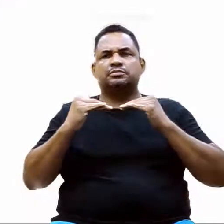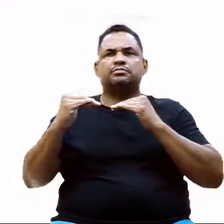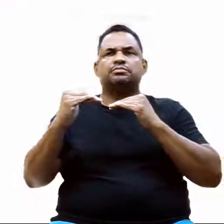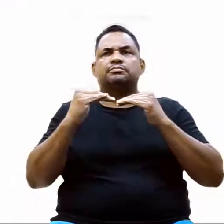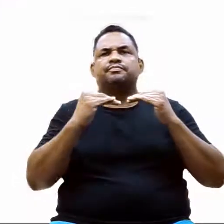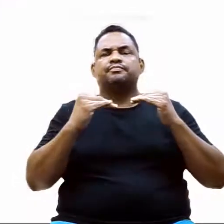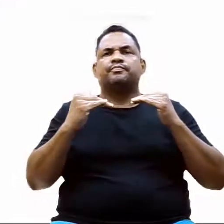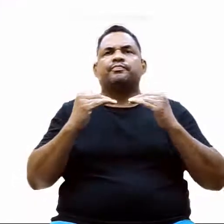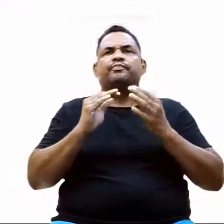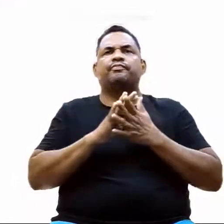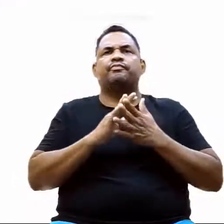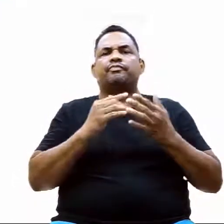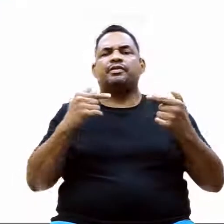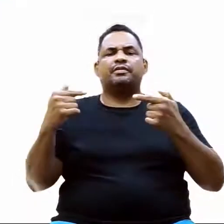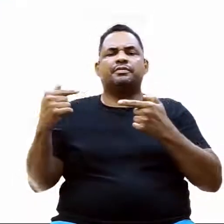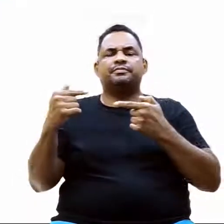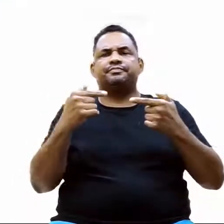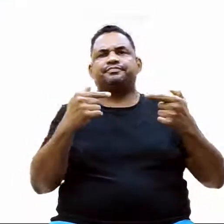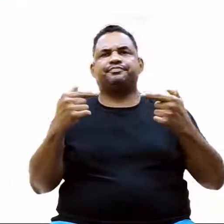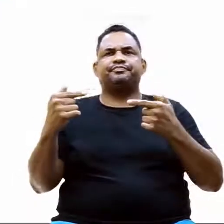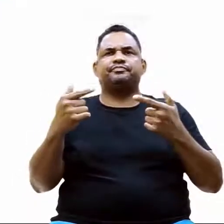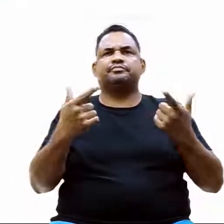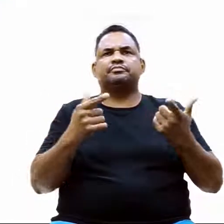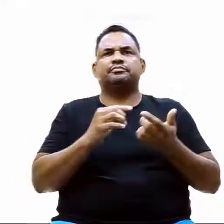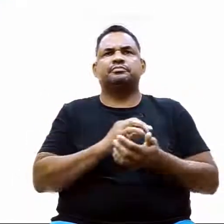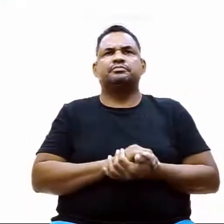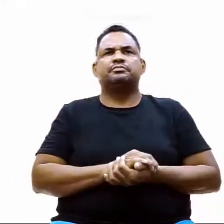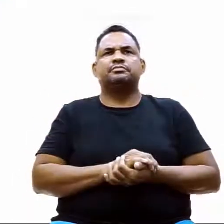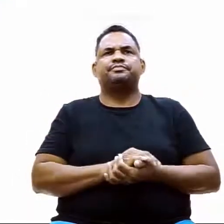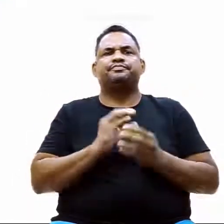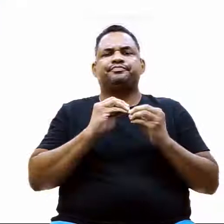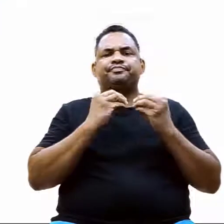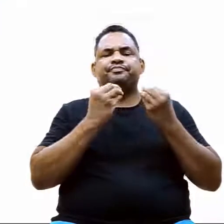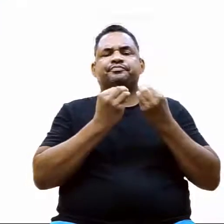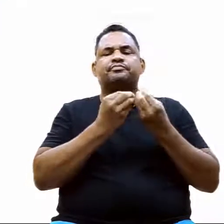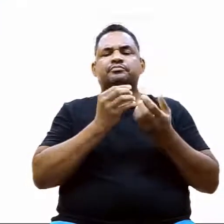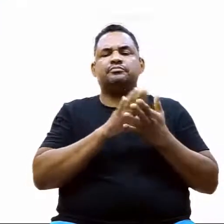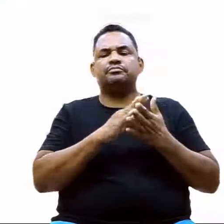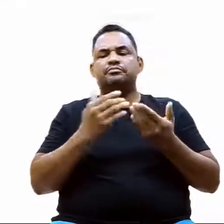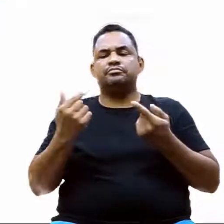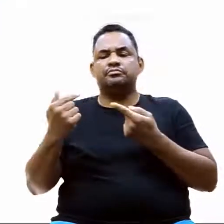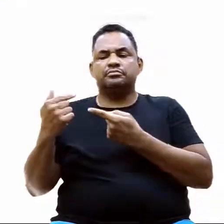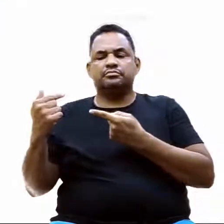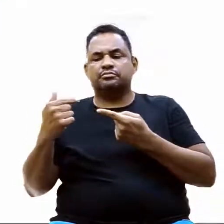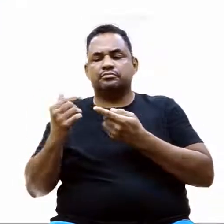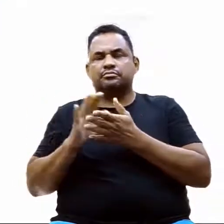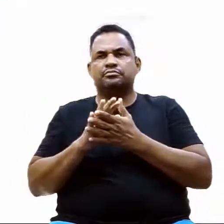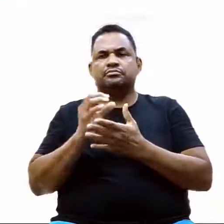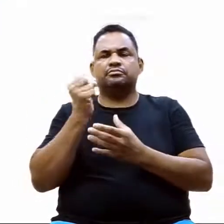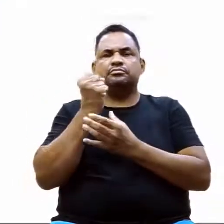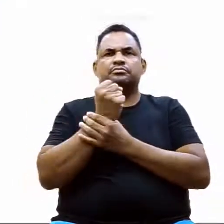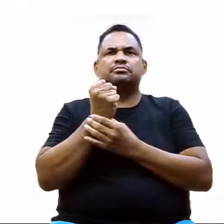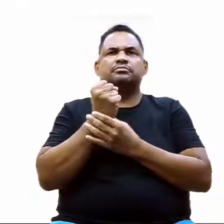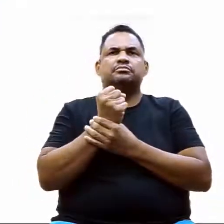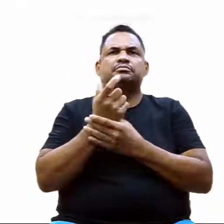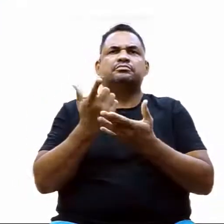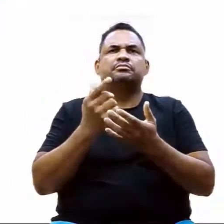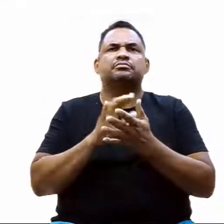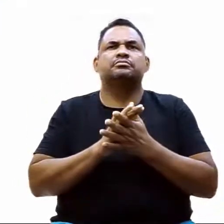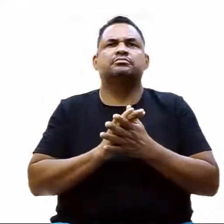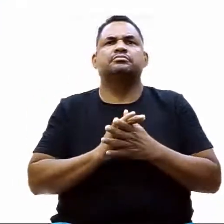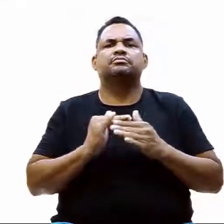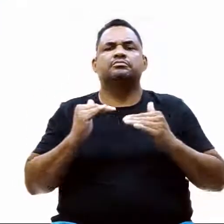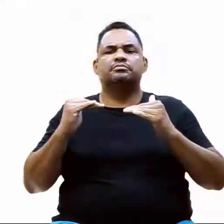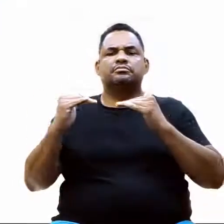você relacionar uma substância com outra e garantir